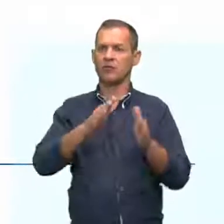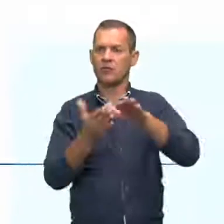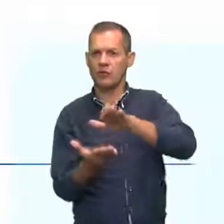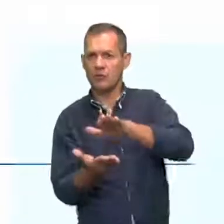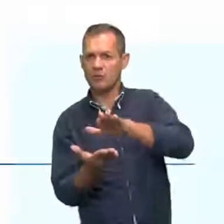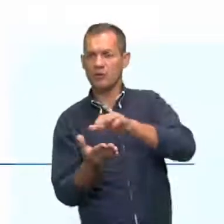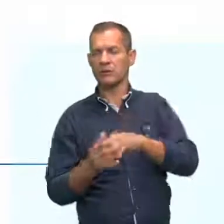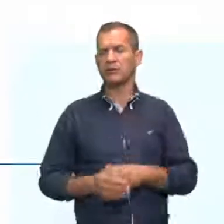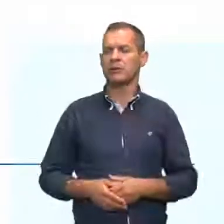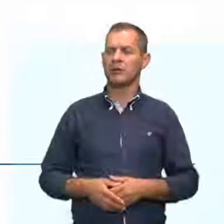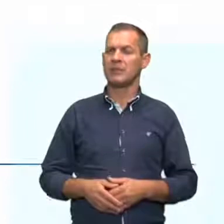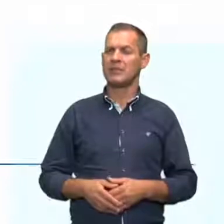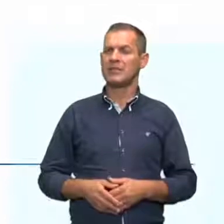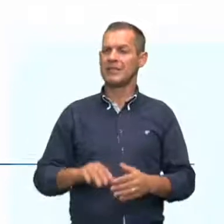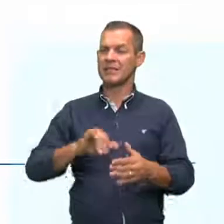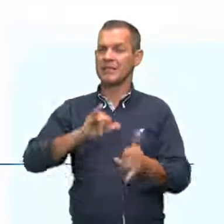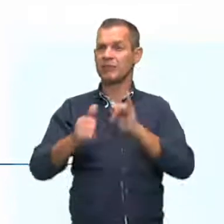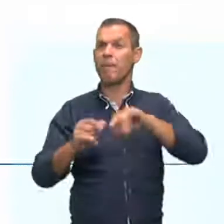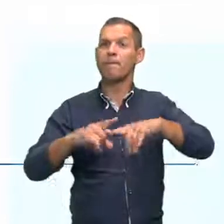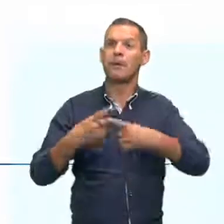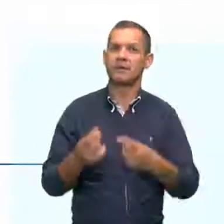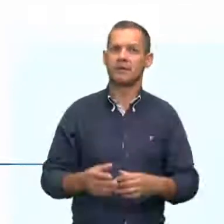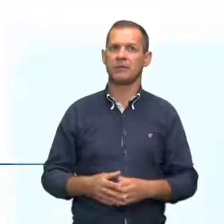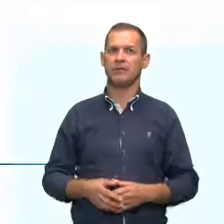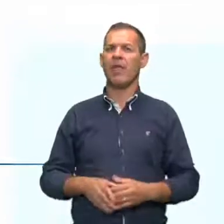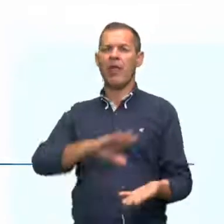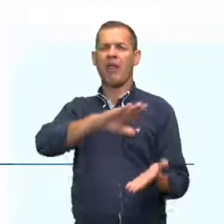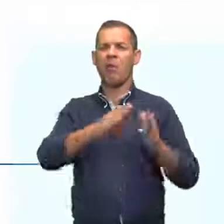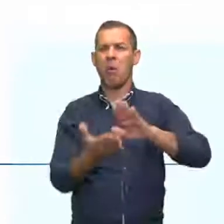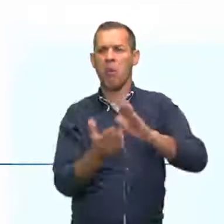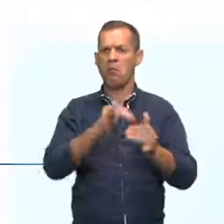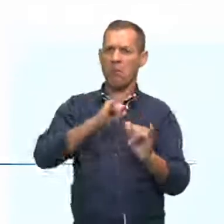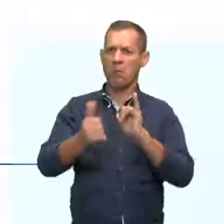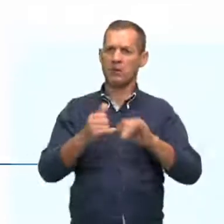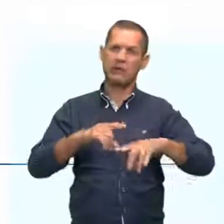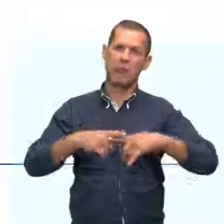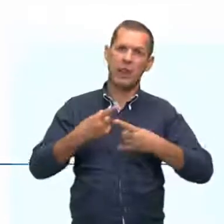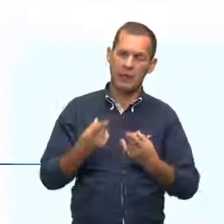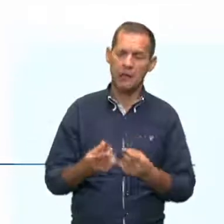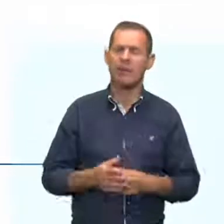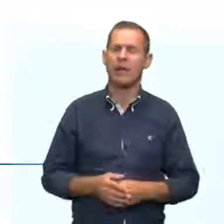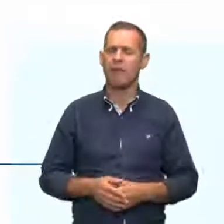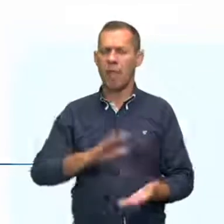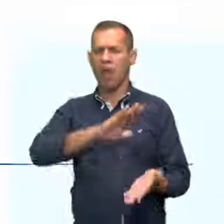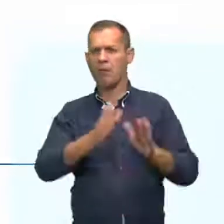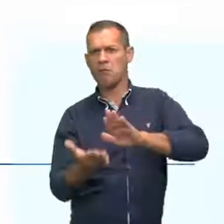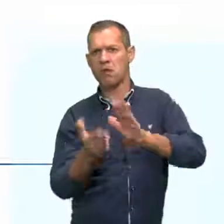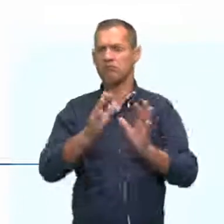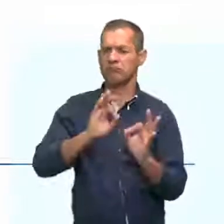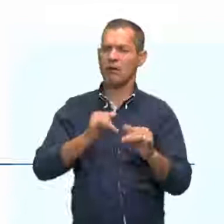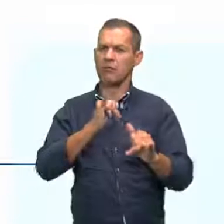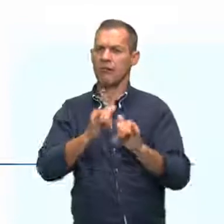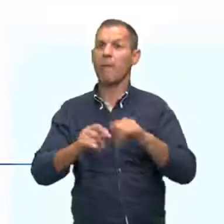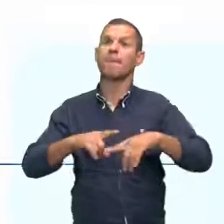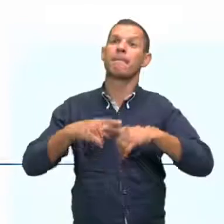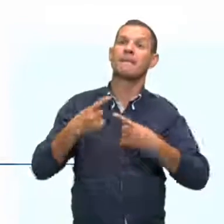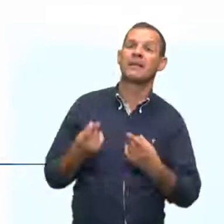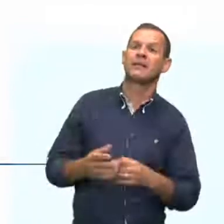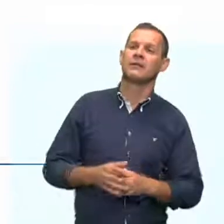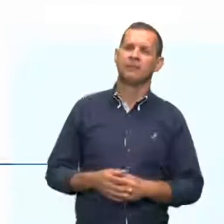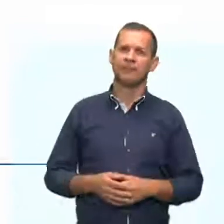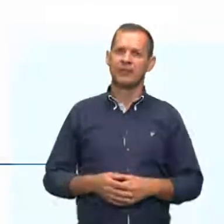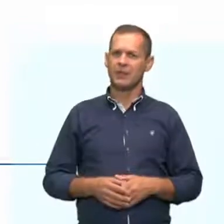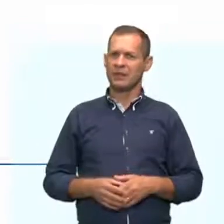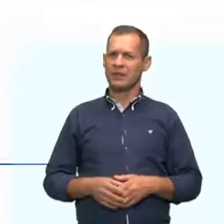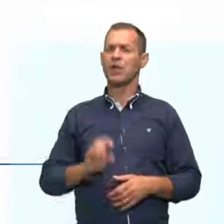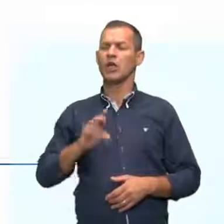desse embaralhamento de sinal? É lógico que é embaralhar a mensagem. Embaralhar de tal forma